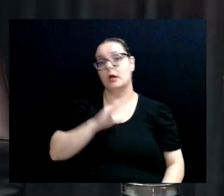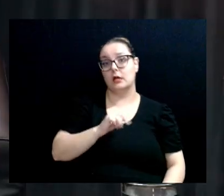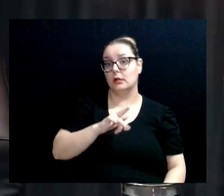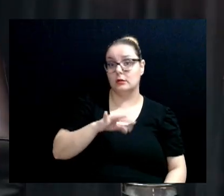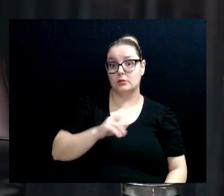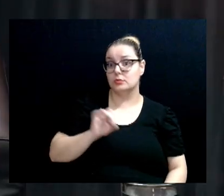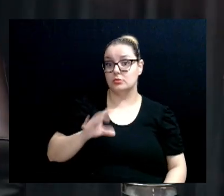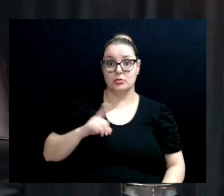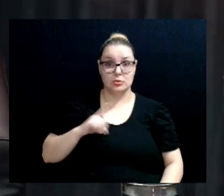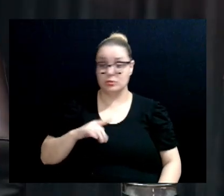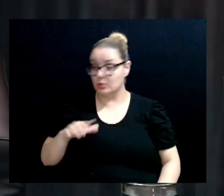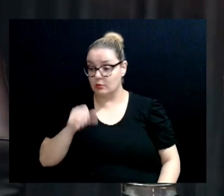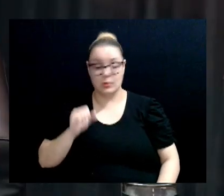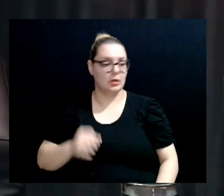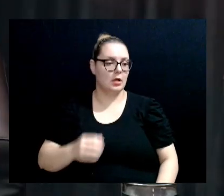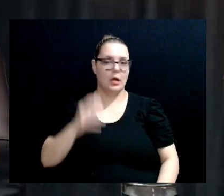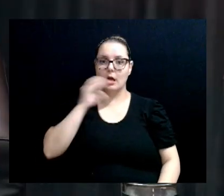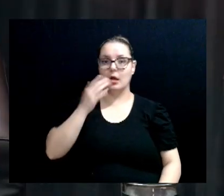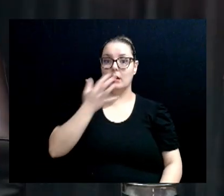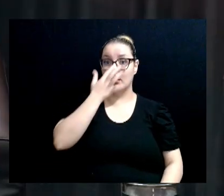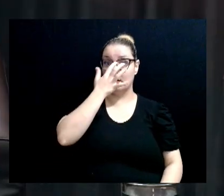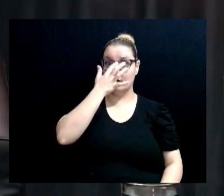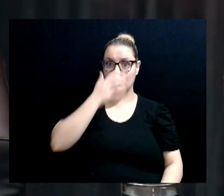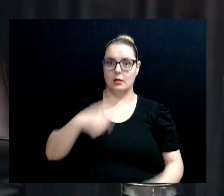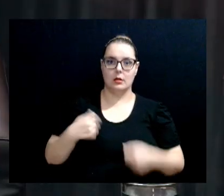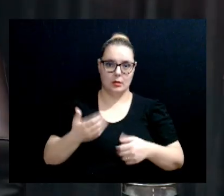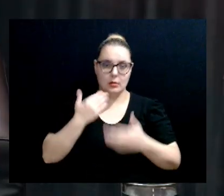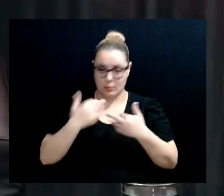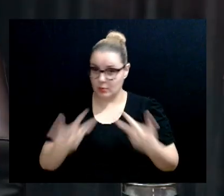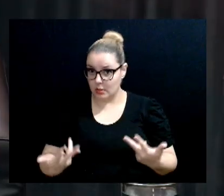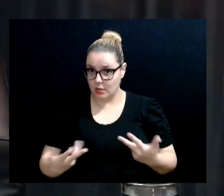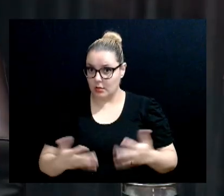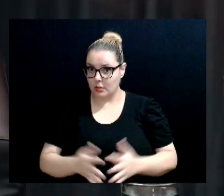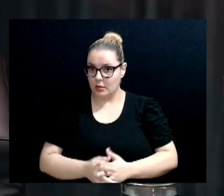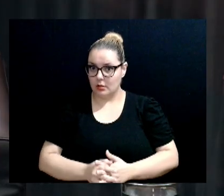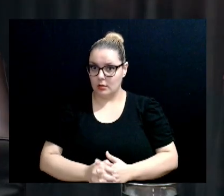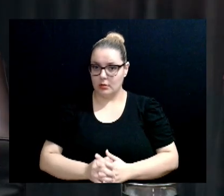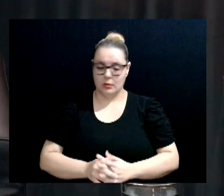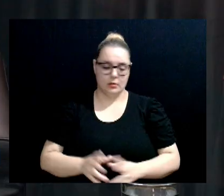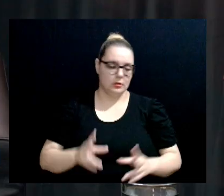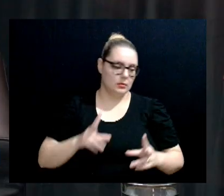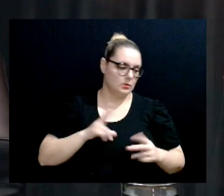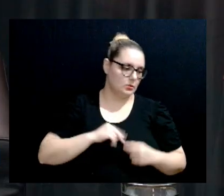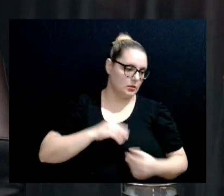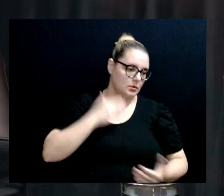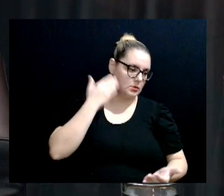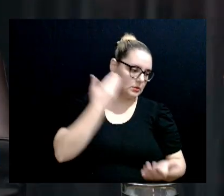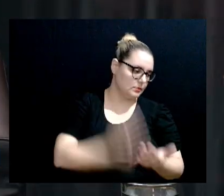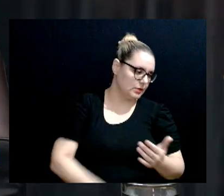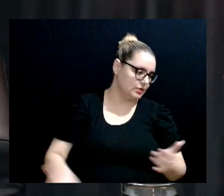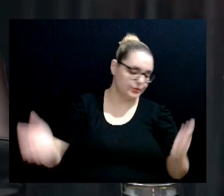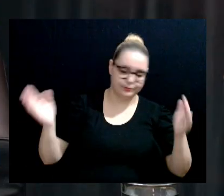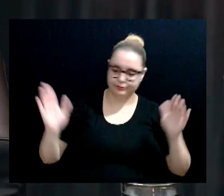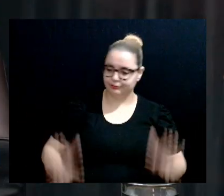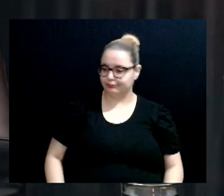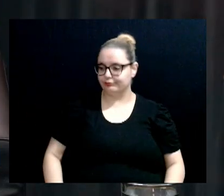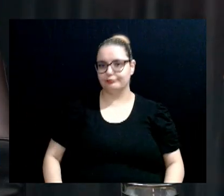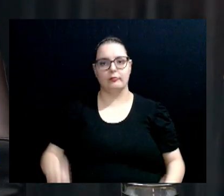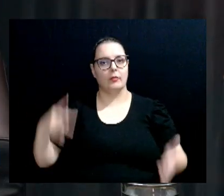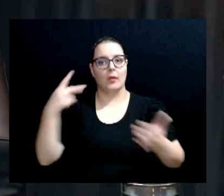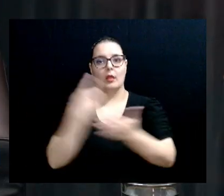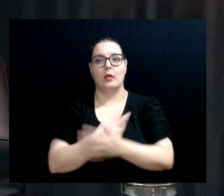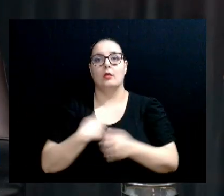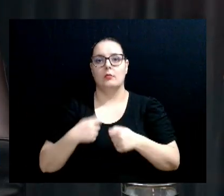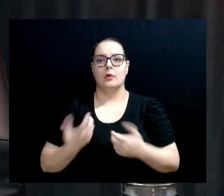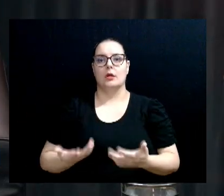comer, não podia ficar sem me alimentar, nossa, fracassei, agora eu vou precisar compensar, então não vou comer